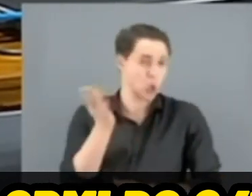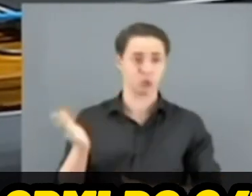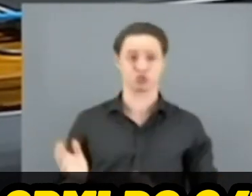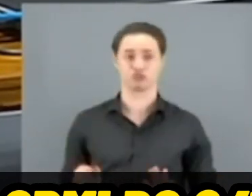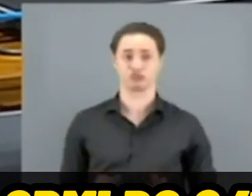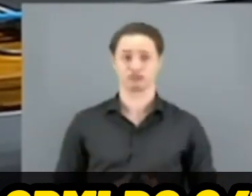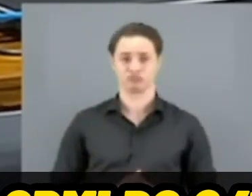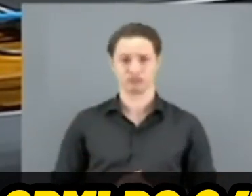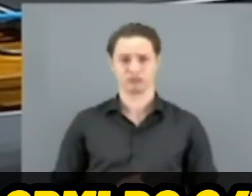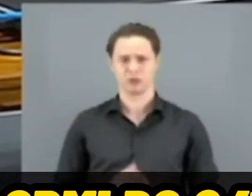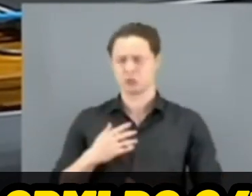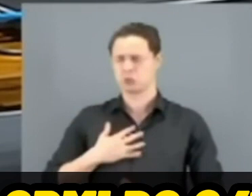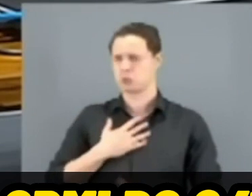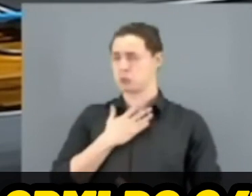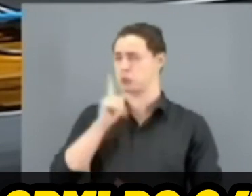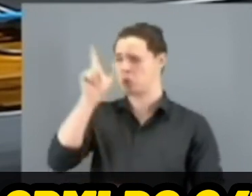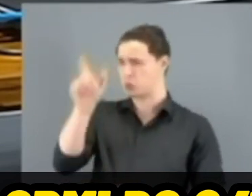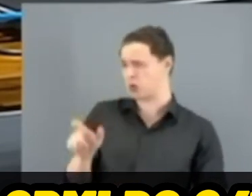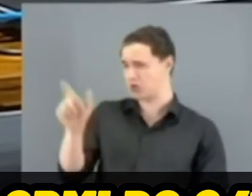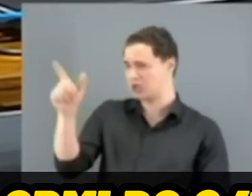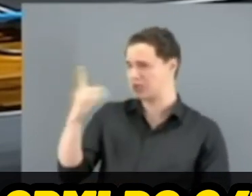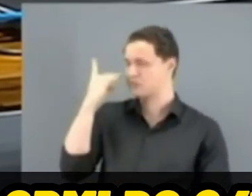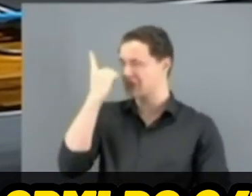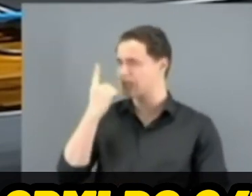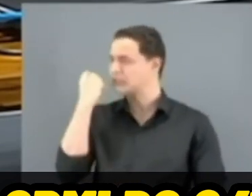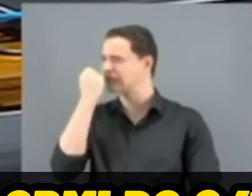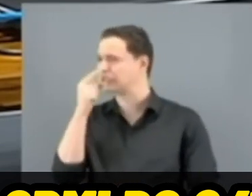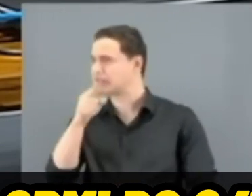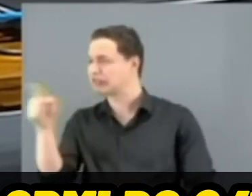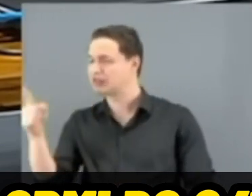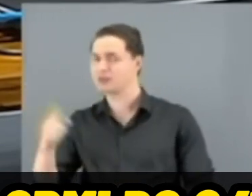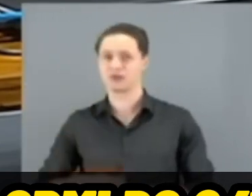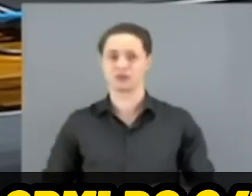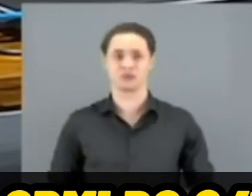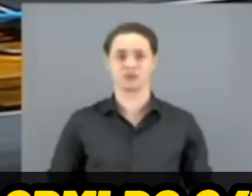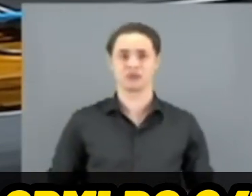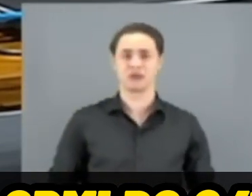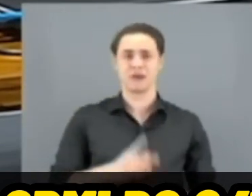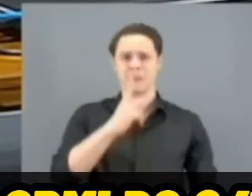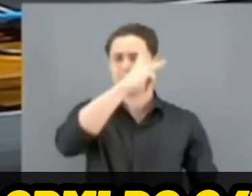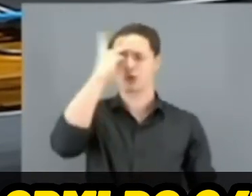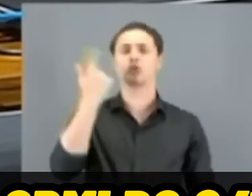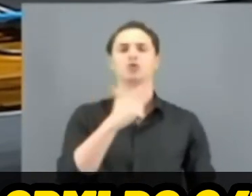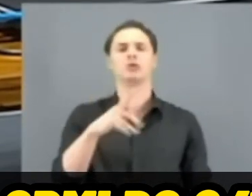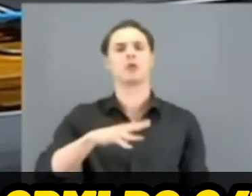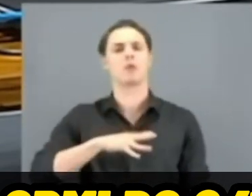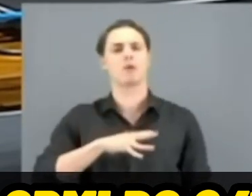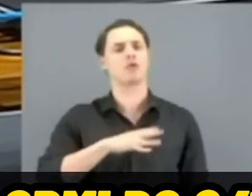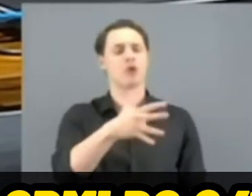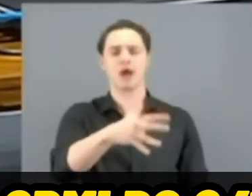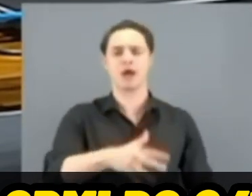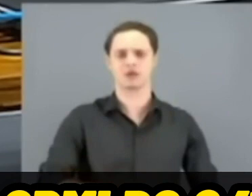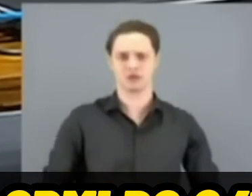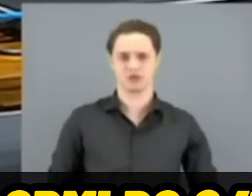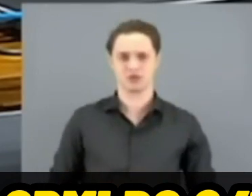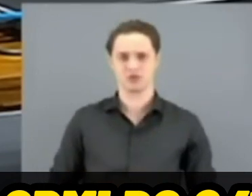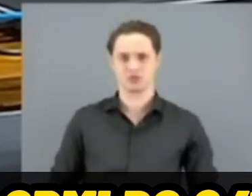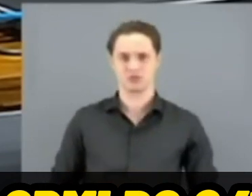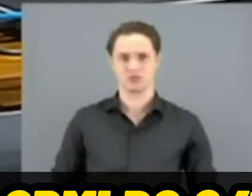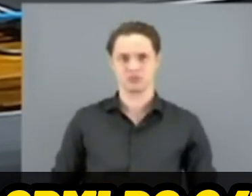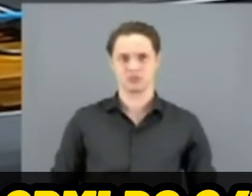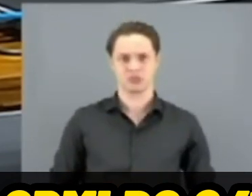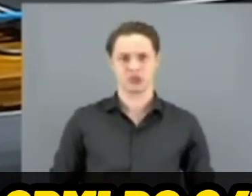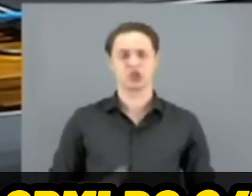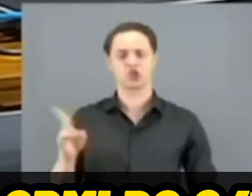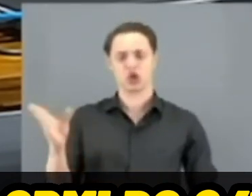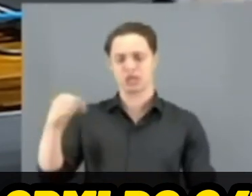Nojo da cara de deputados e senadores aqui de esquerda, nojo. De pessoas que não têm a coragem de fazer isso, a não ser aqui